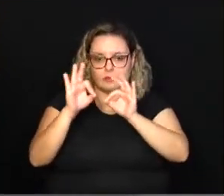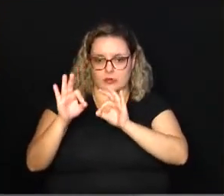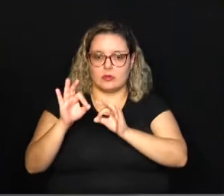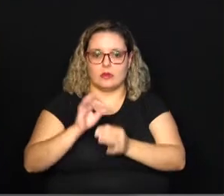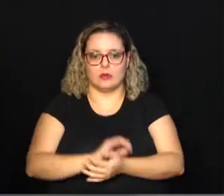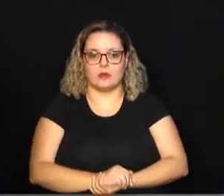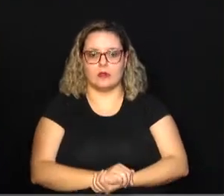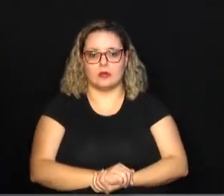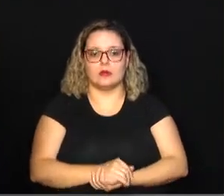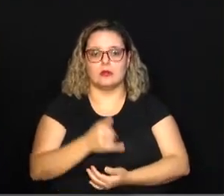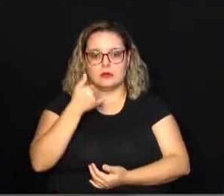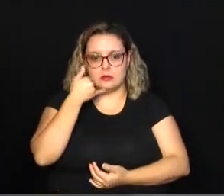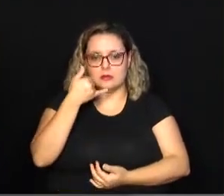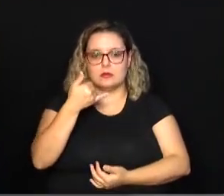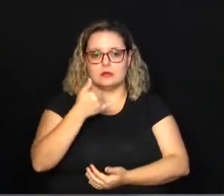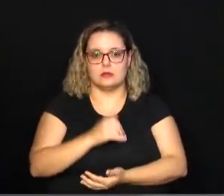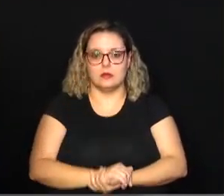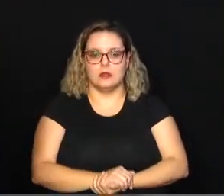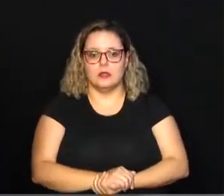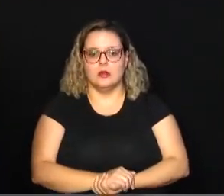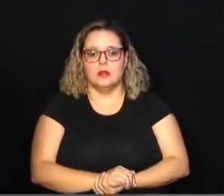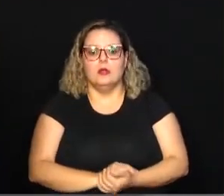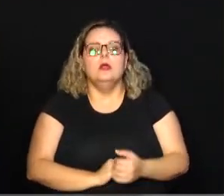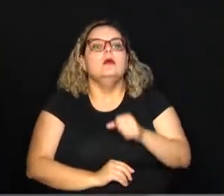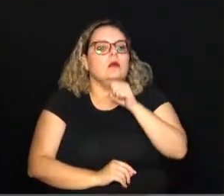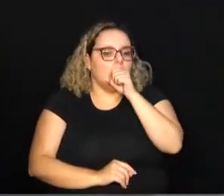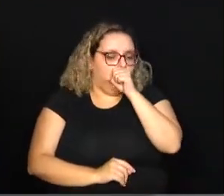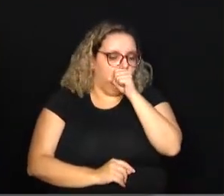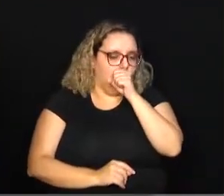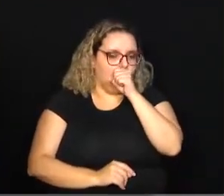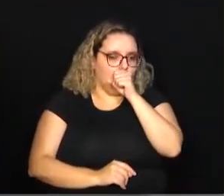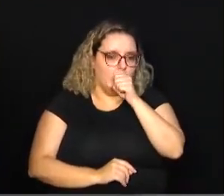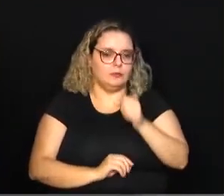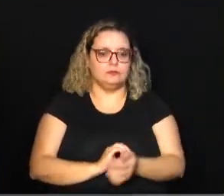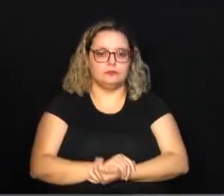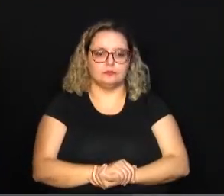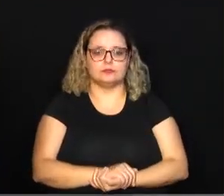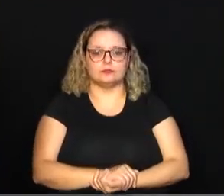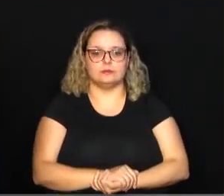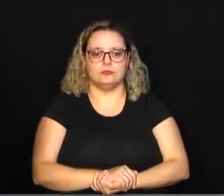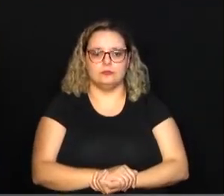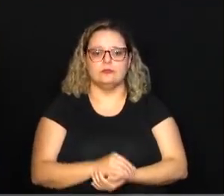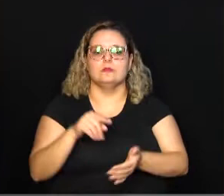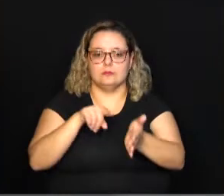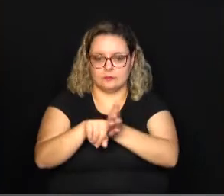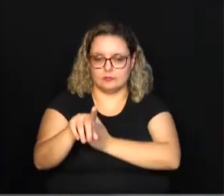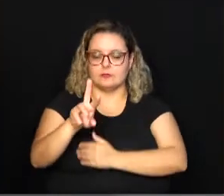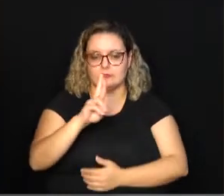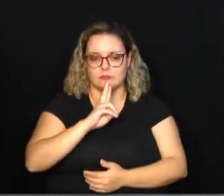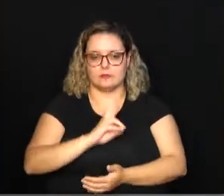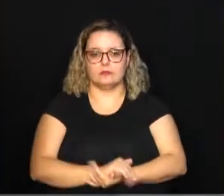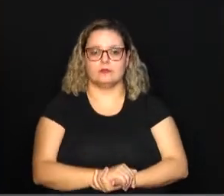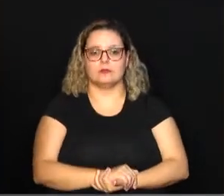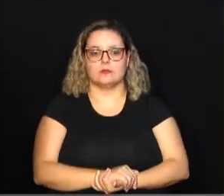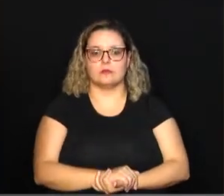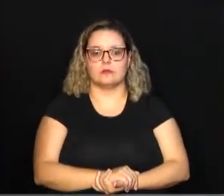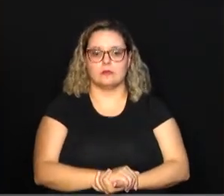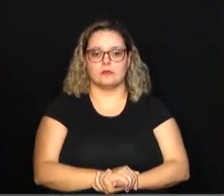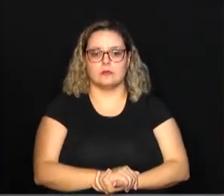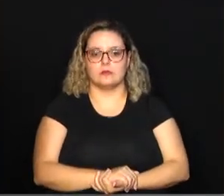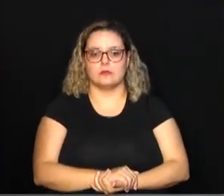através do celular a sessão para acompanhar as respostas e os questionamentos. Tá, vamos lá,